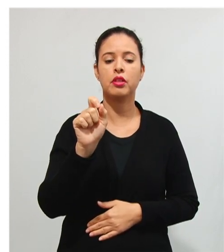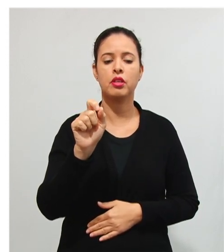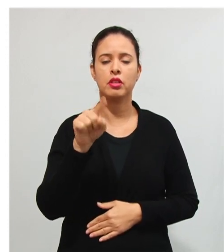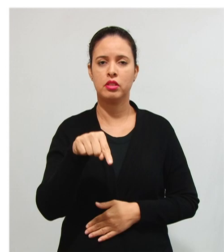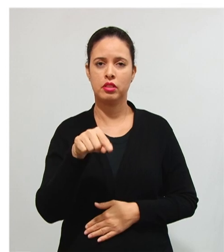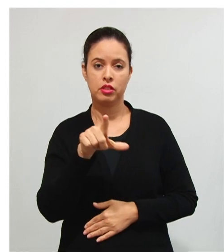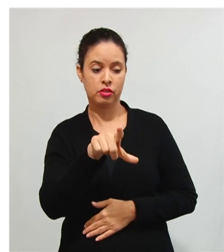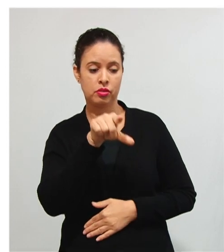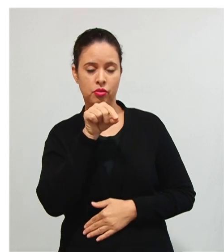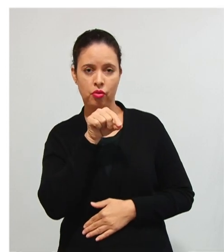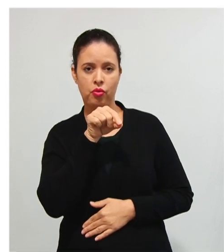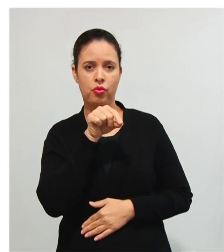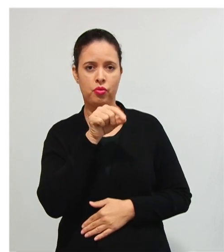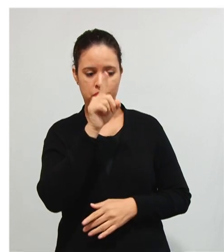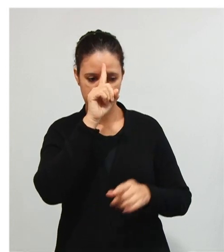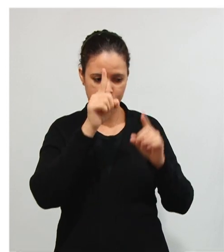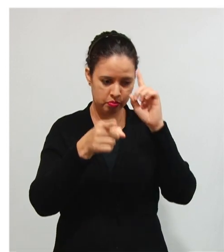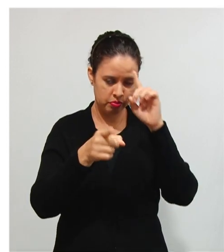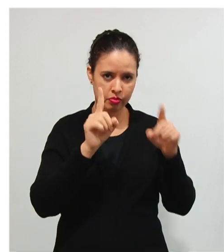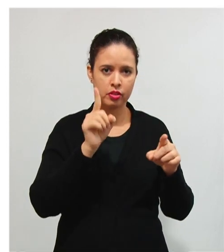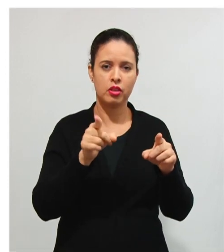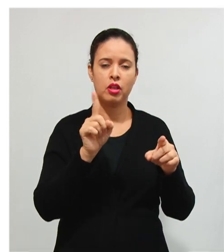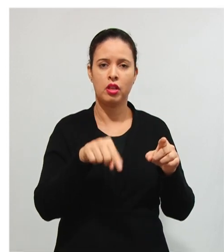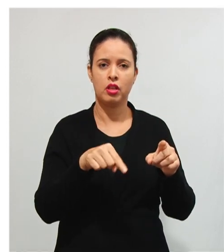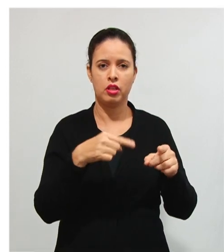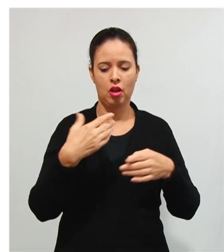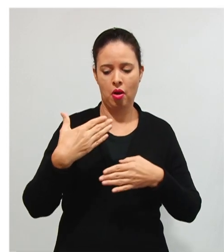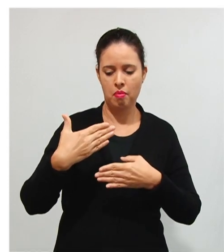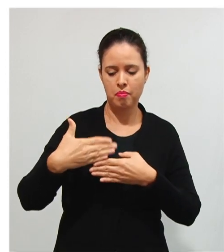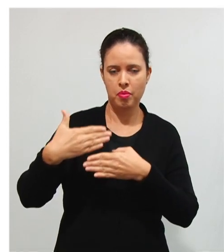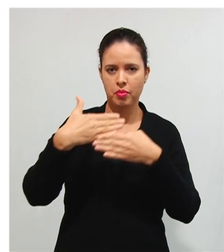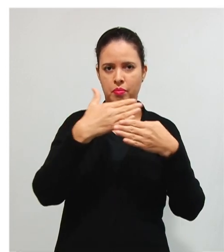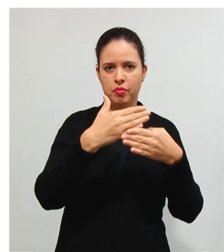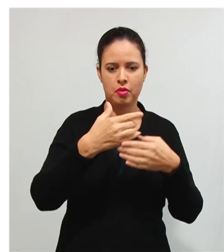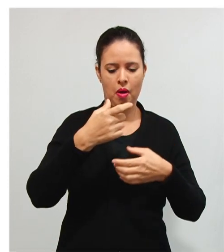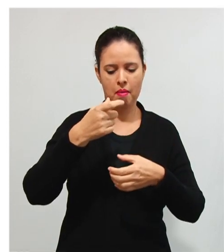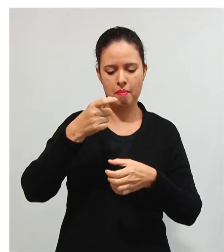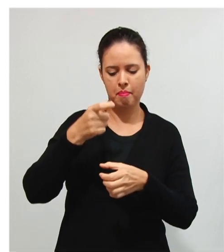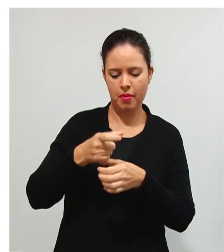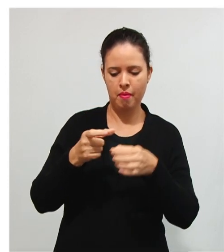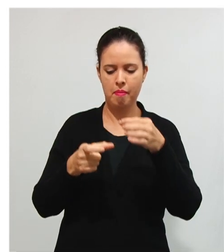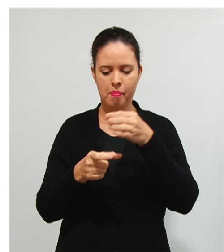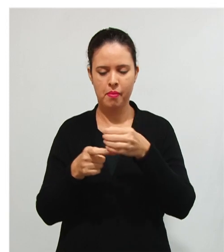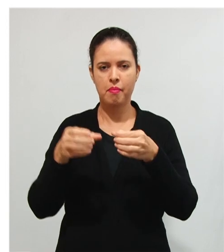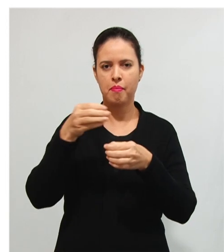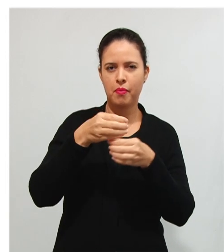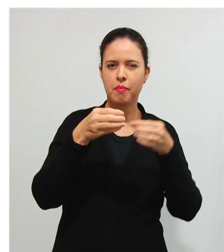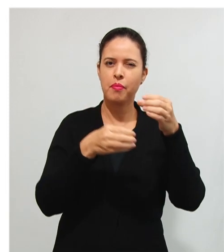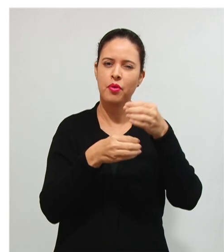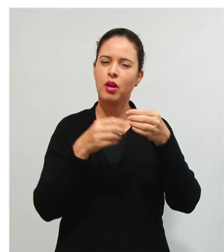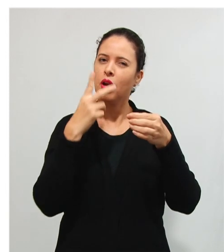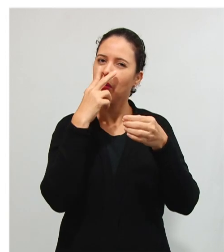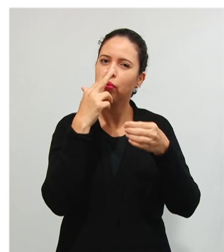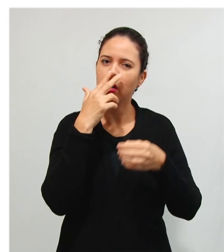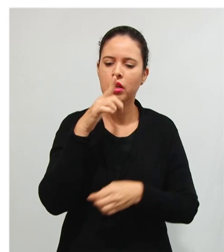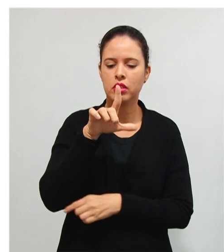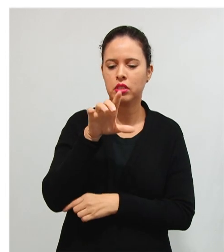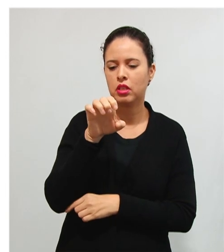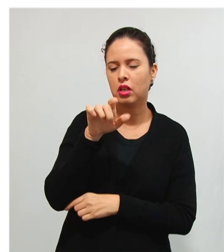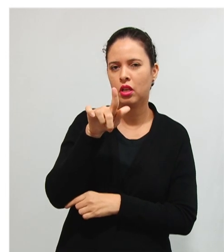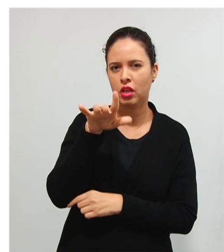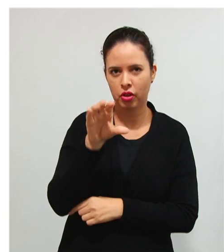escolhe os comandos e esses comandos se constroem como se fossem peças de Lego. Você vai moldando a tua